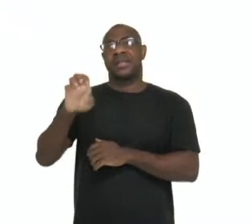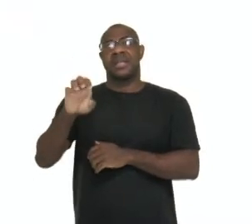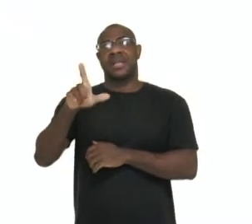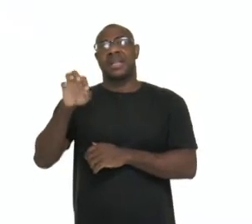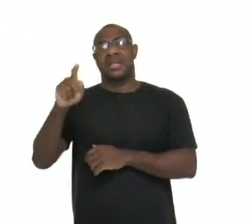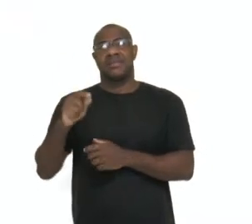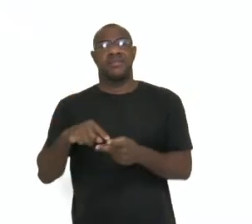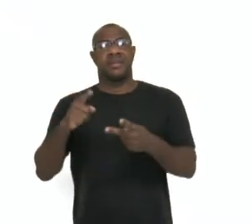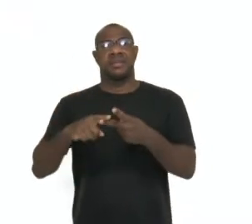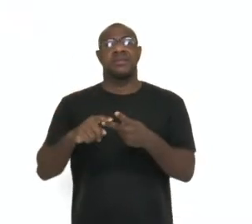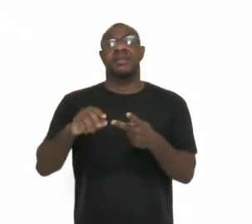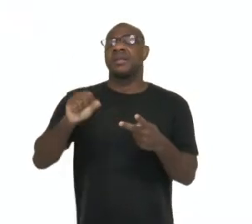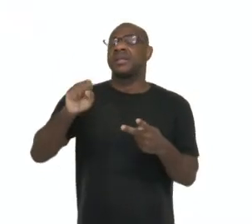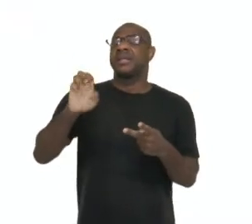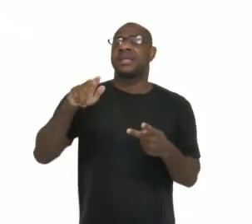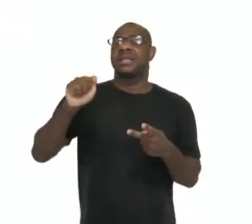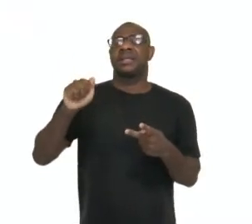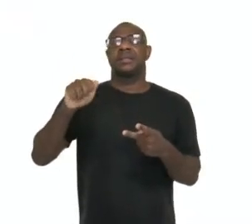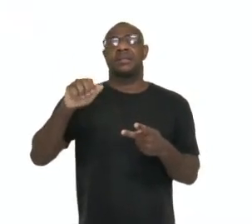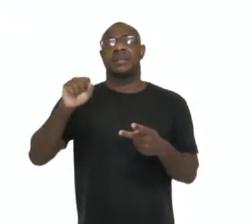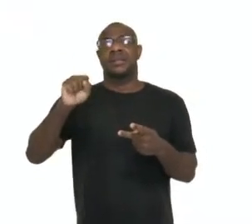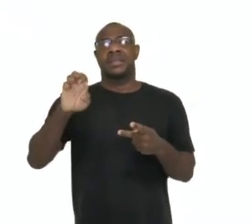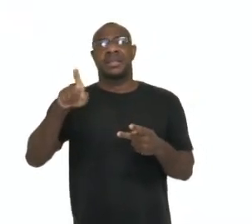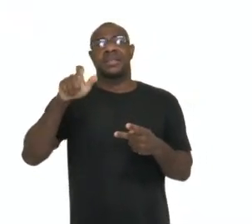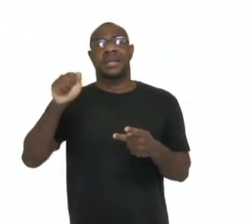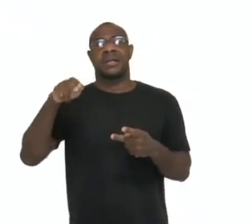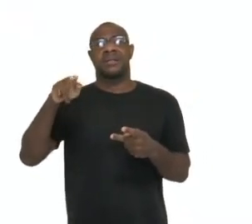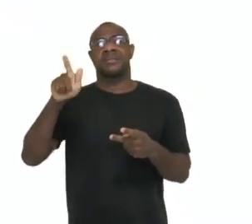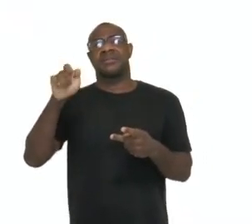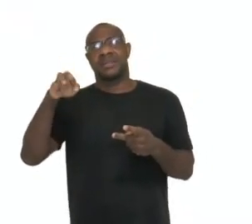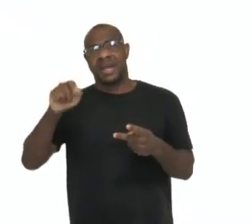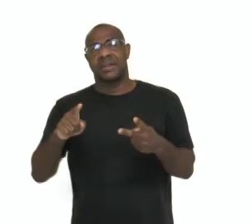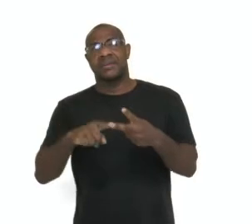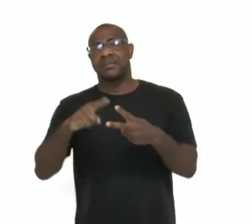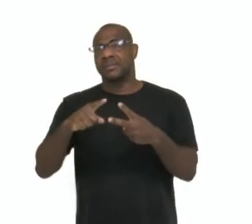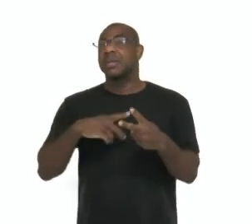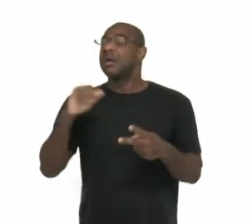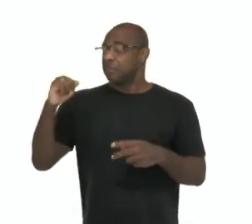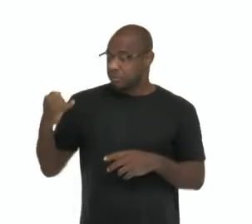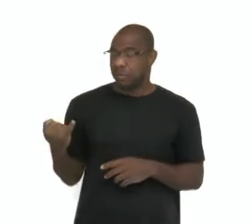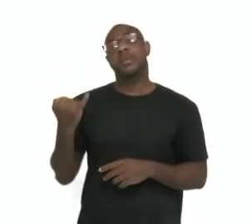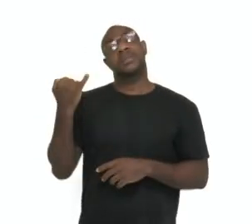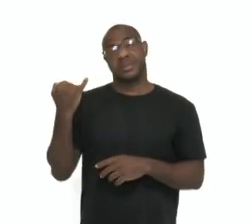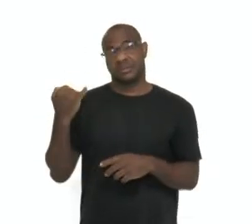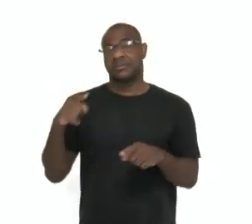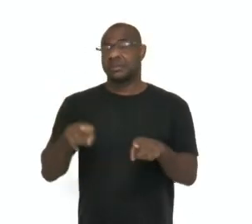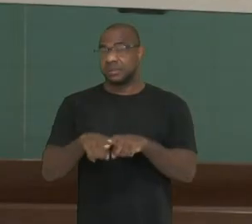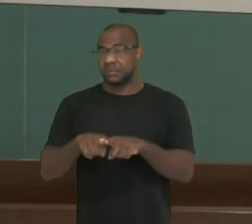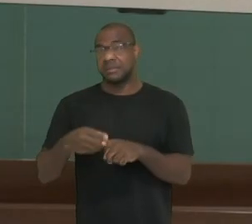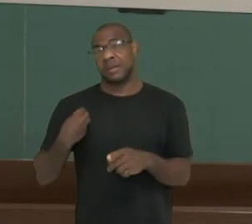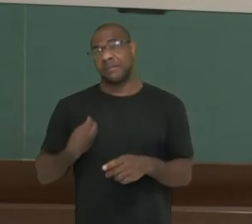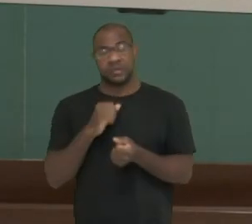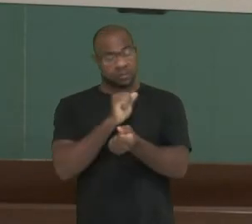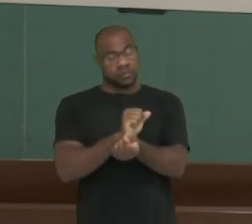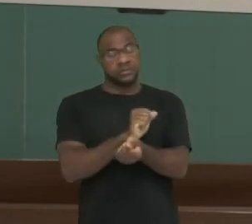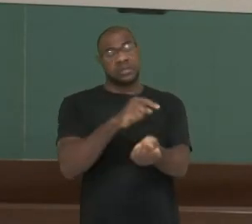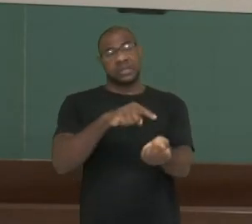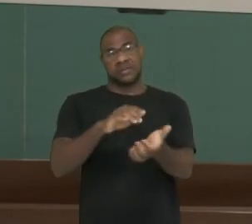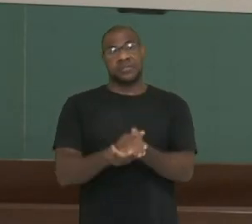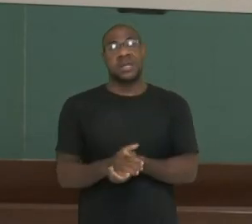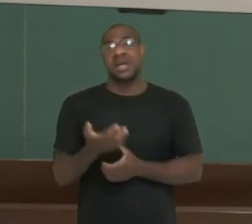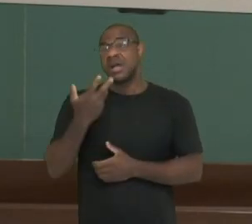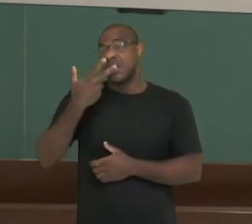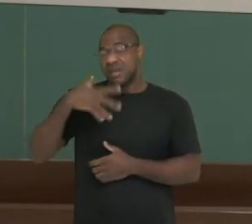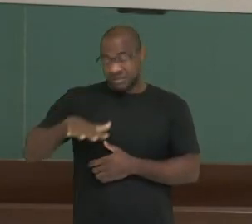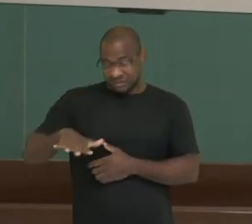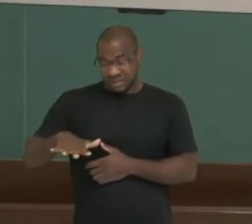eles faziam pouca diferença na vida dos escravizados, porque essas crianças que eram escravas, né, acabavam sendo libertadas